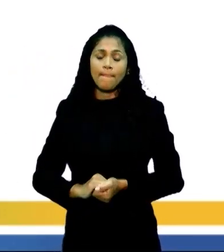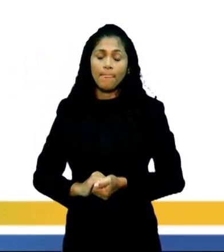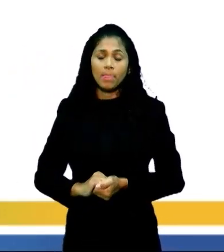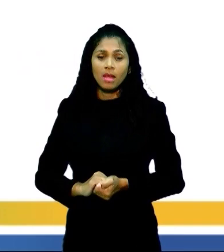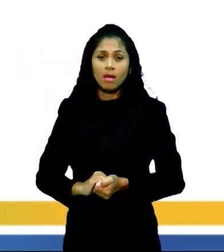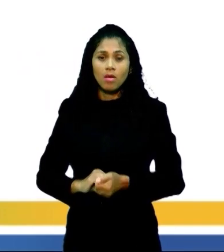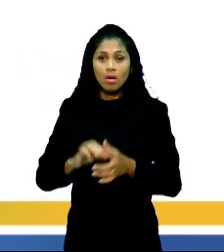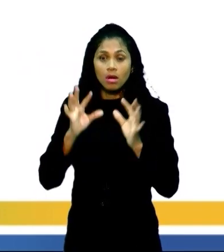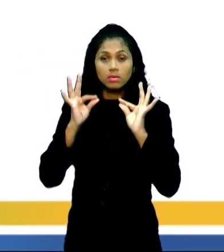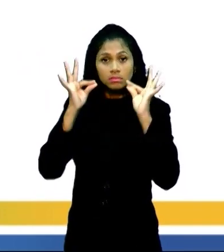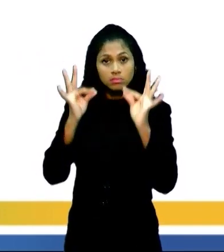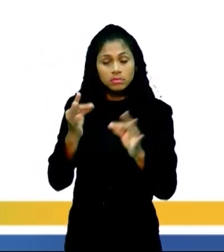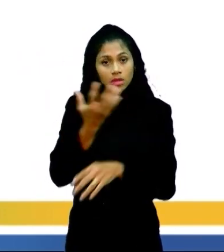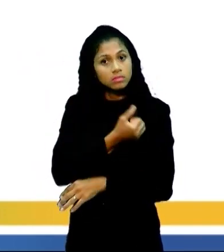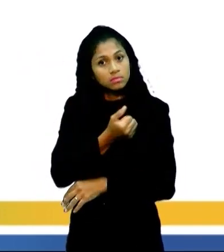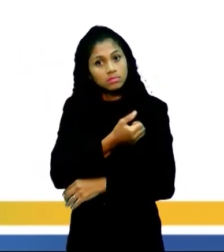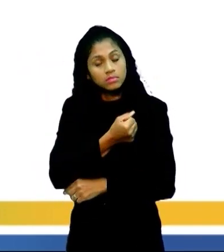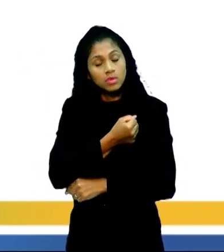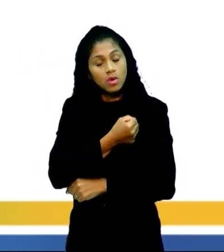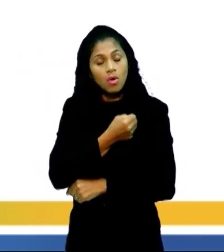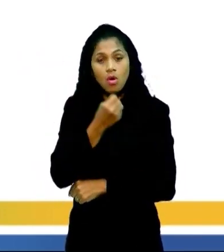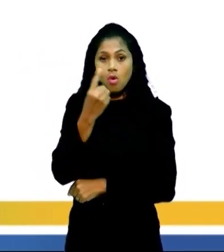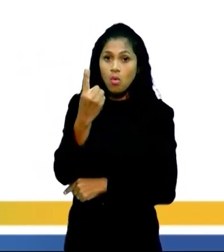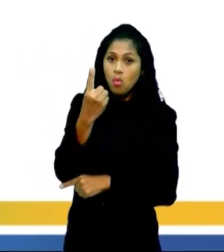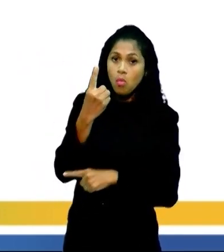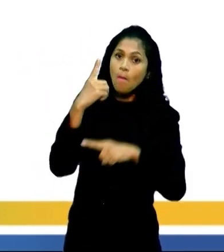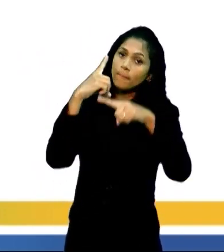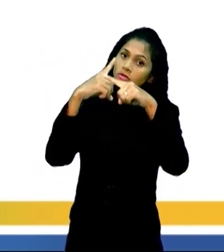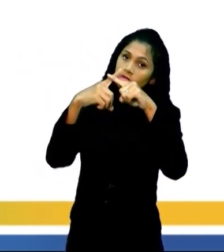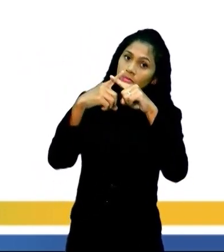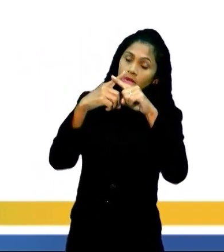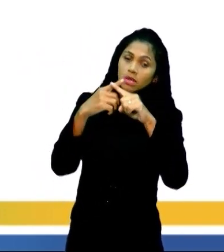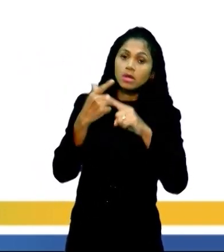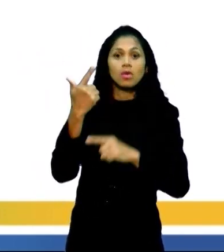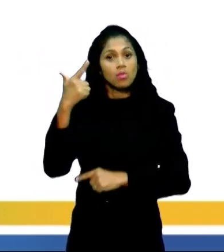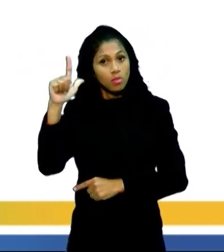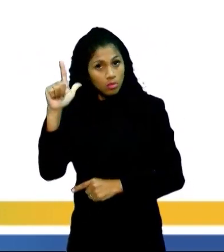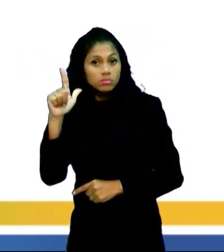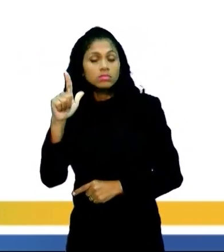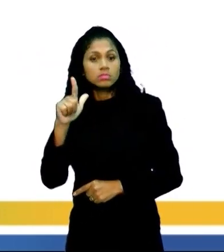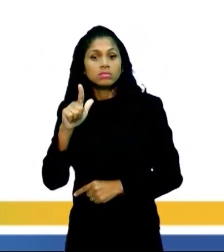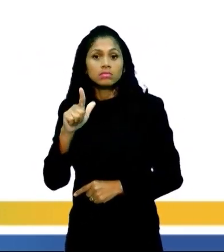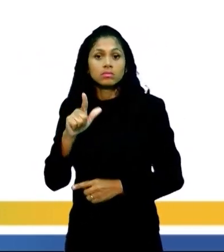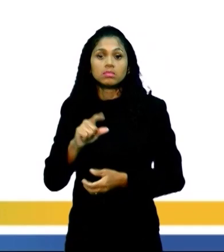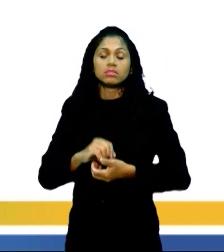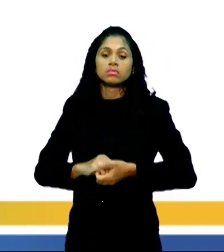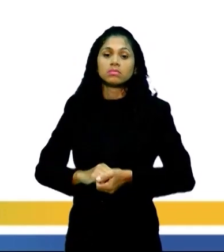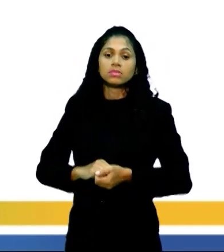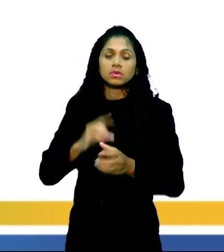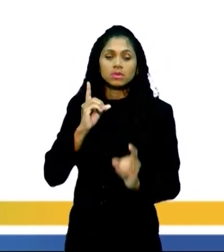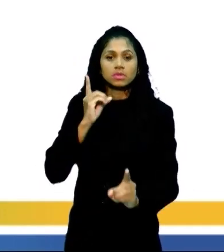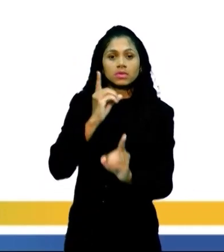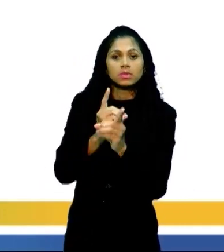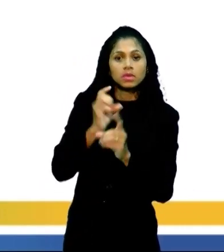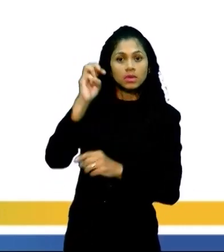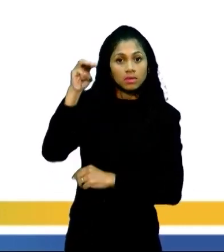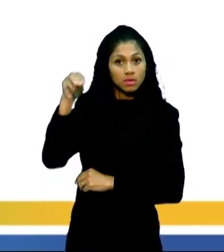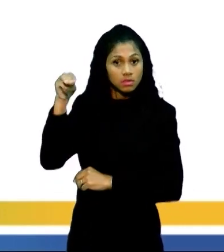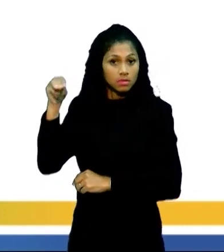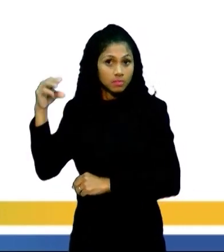aí, um multiplica o outro. Tudo bem? Então, achando um MMC